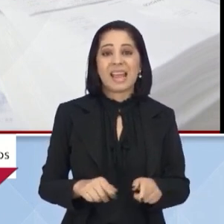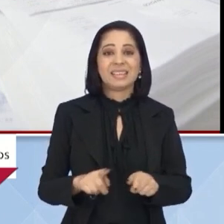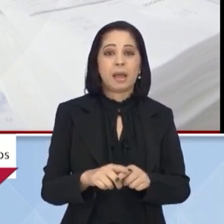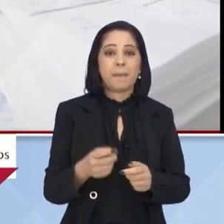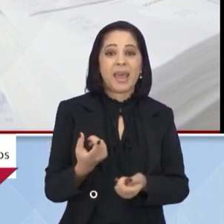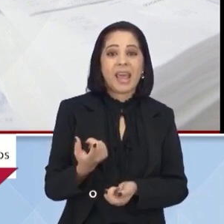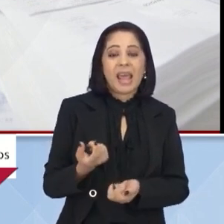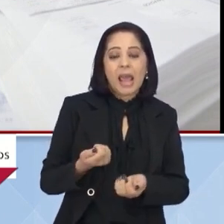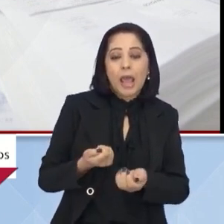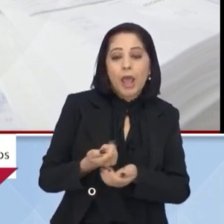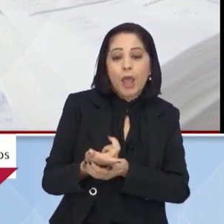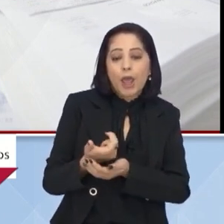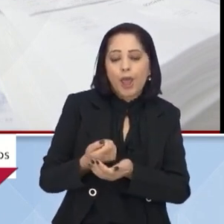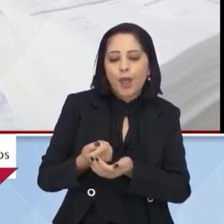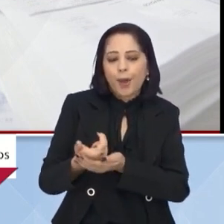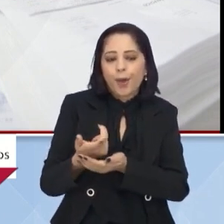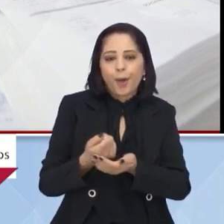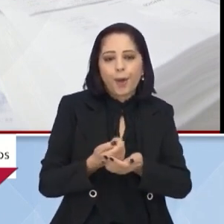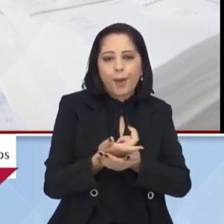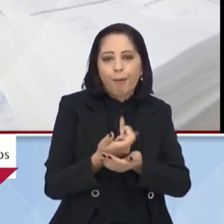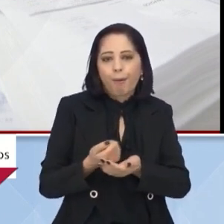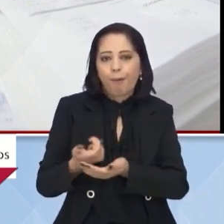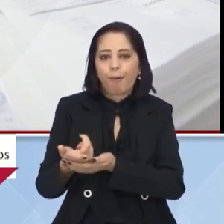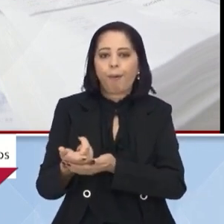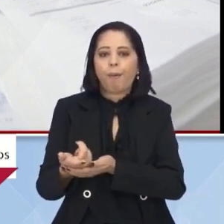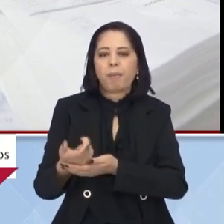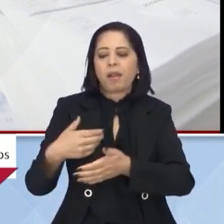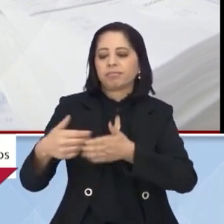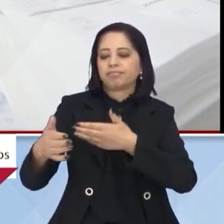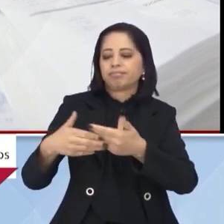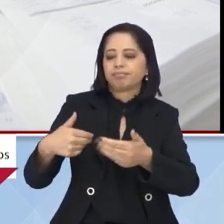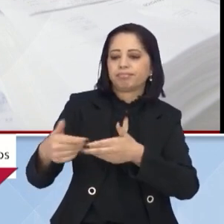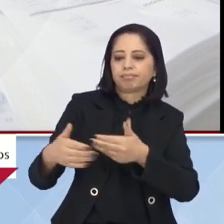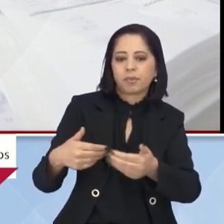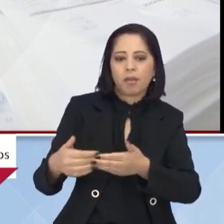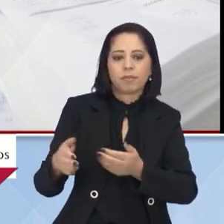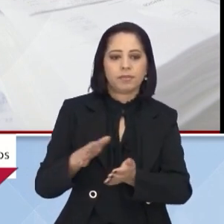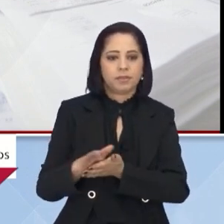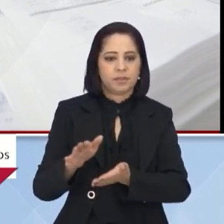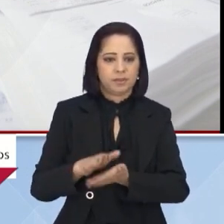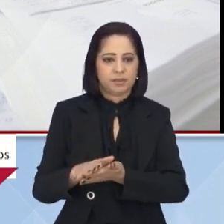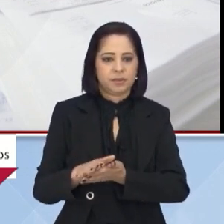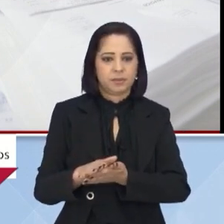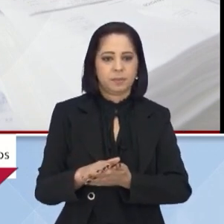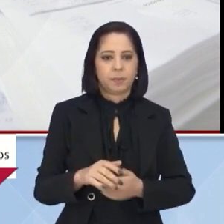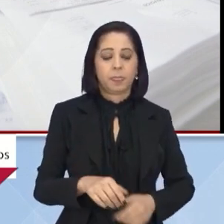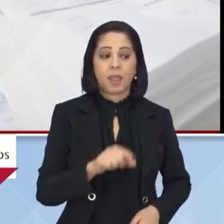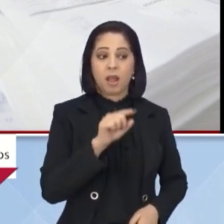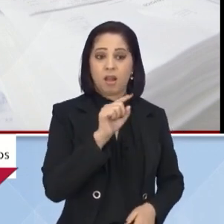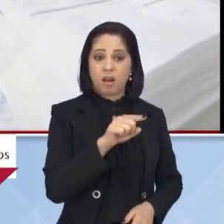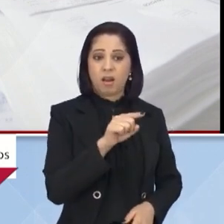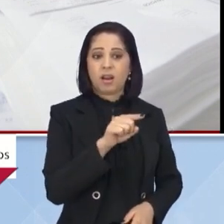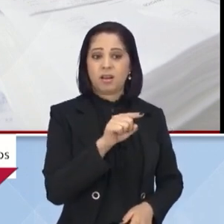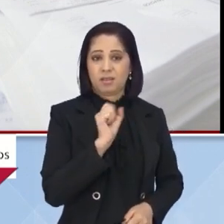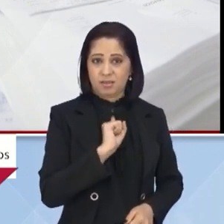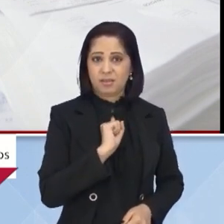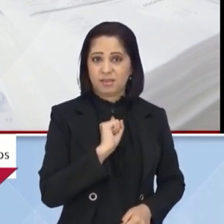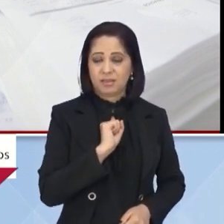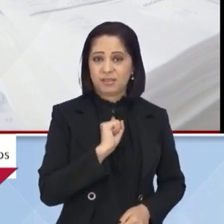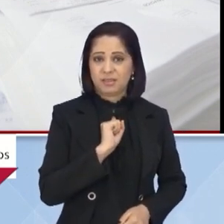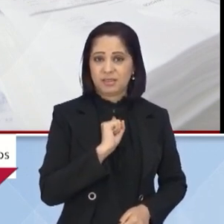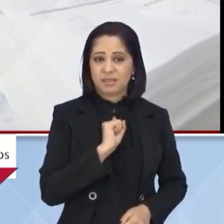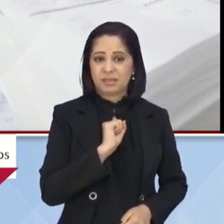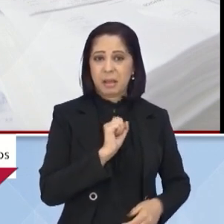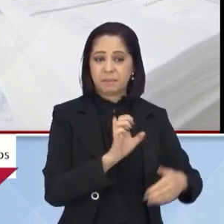são observados pelas organizações sociais a própria organização elabora o regulamento e ela mesma não demonstra